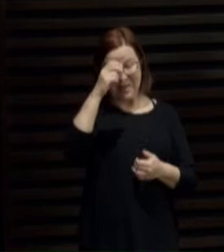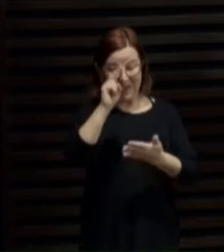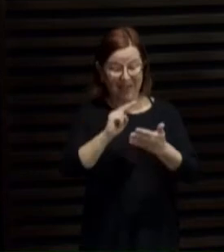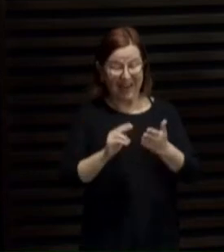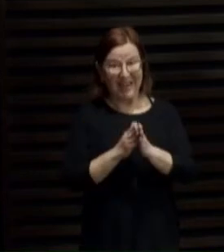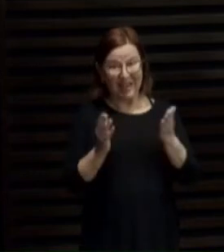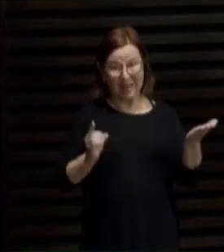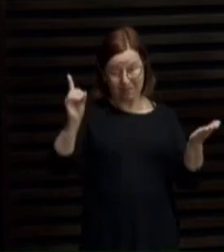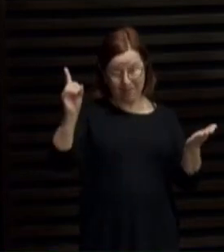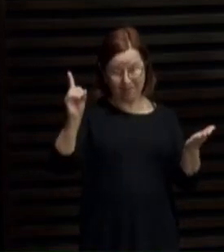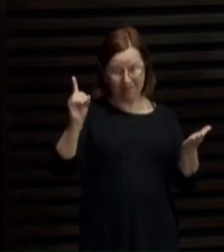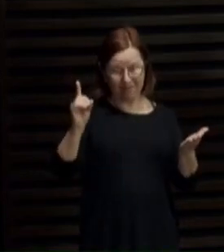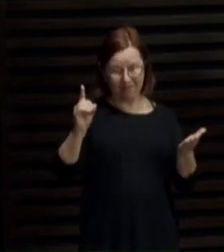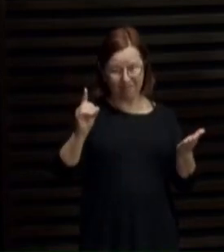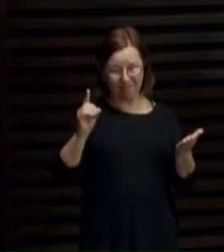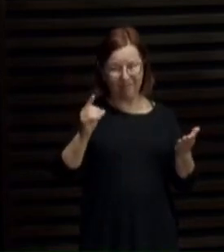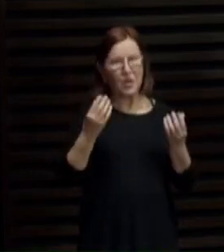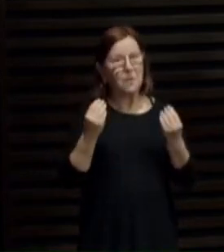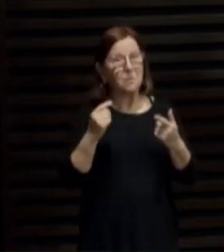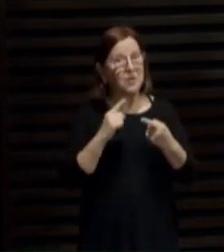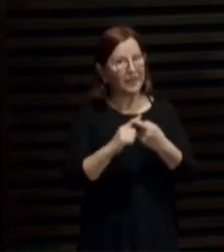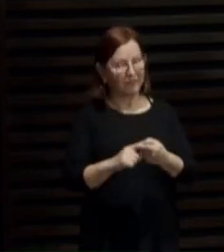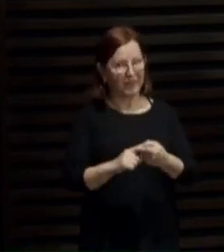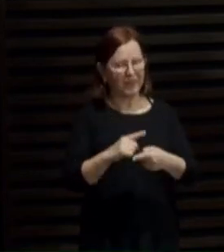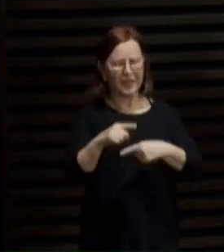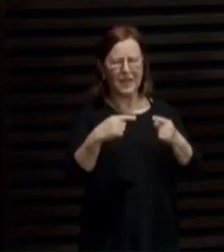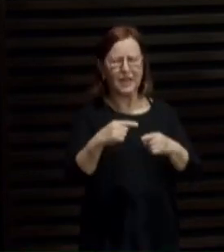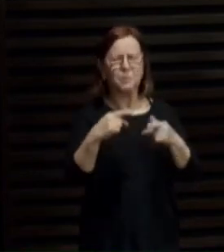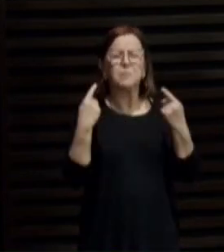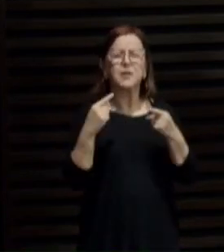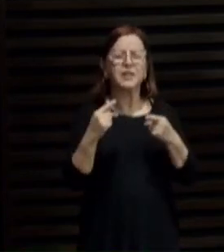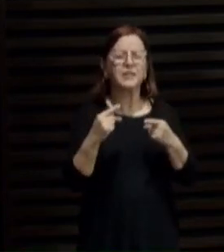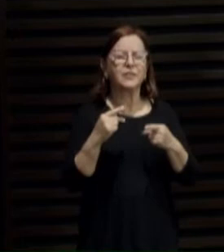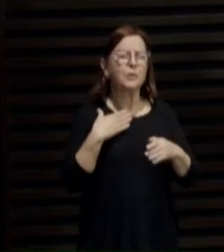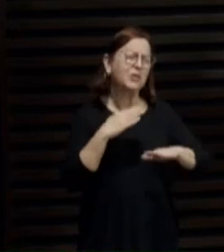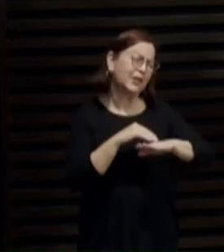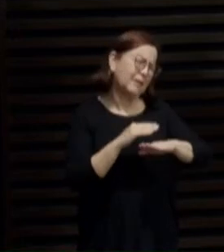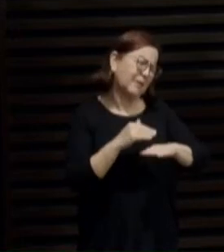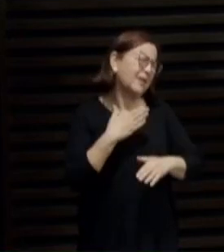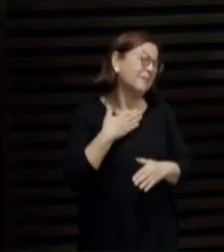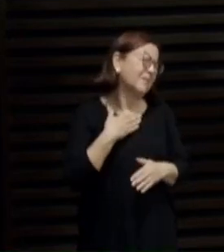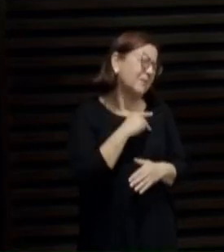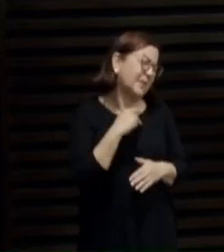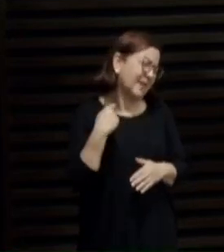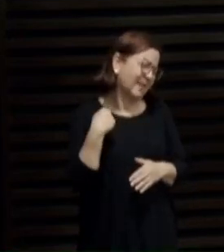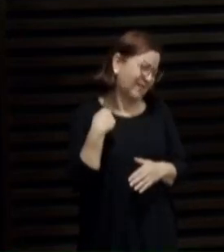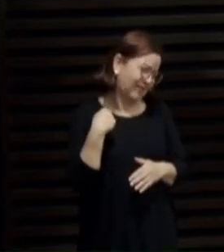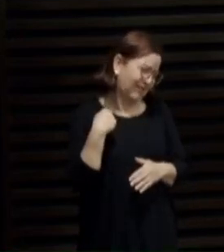uma pregação, ela me chamava à parte, e dizia: meu pastor, olha o que a Bíblia